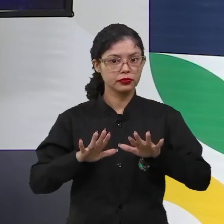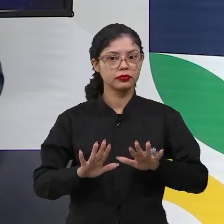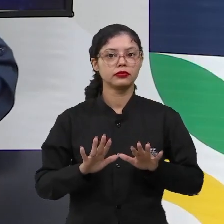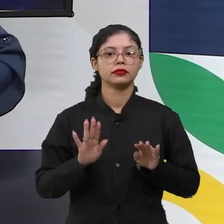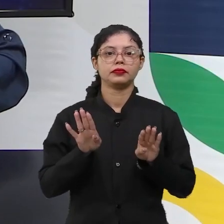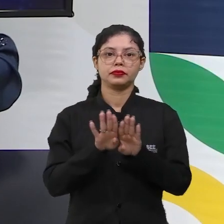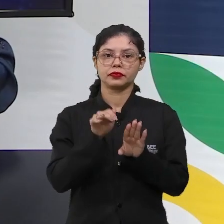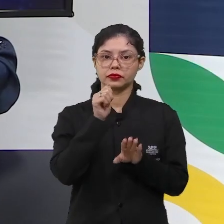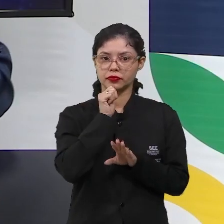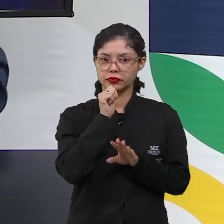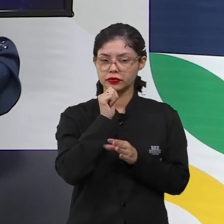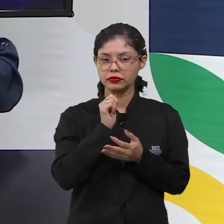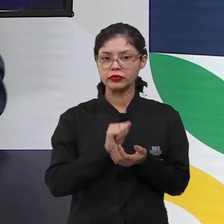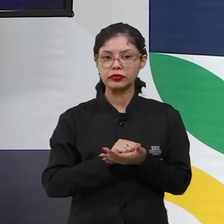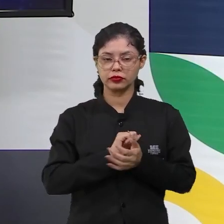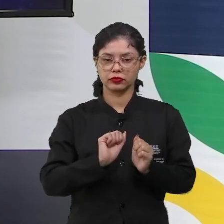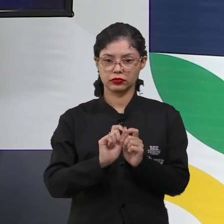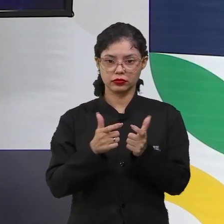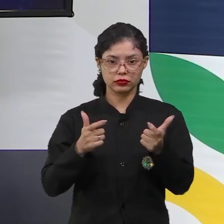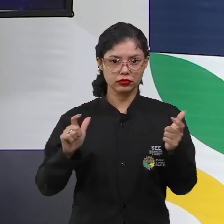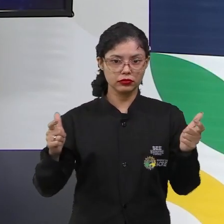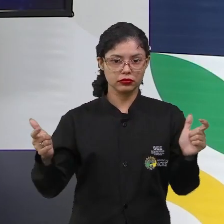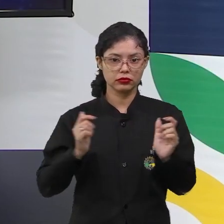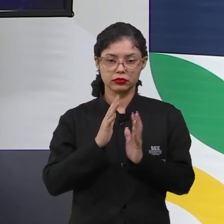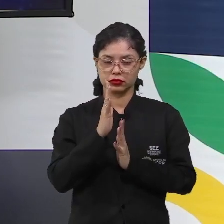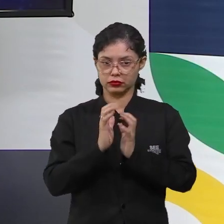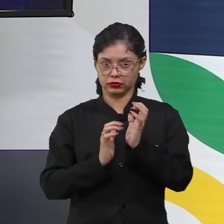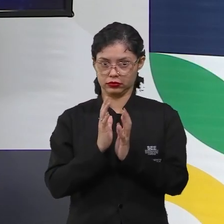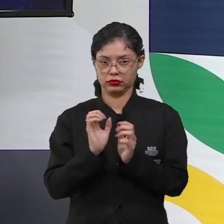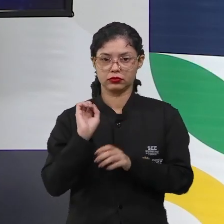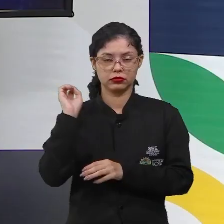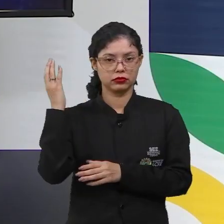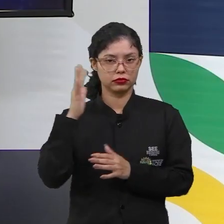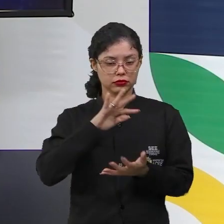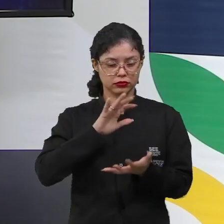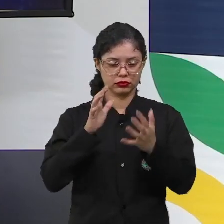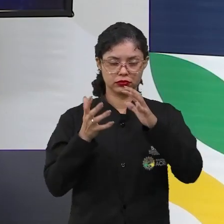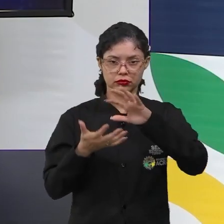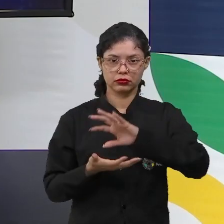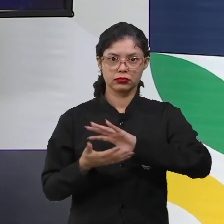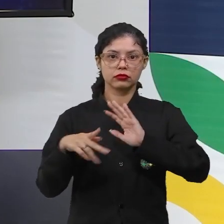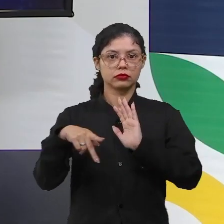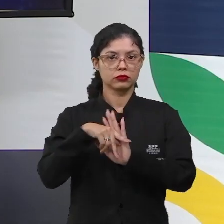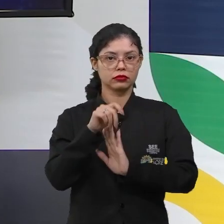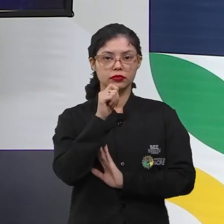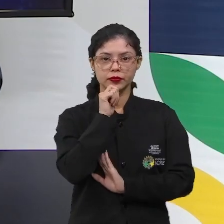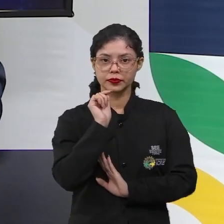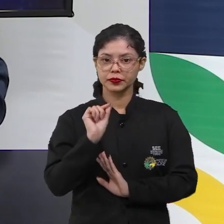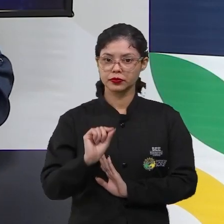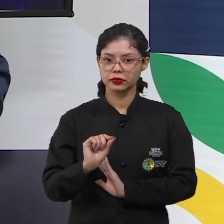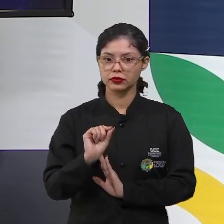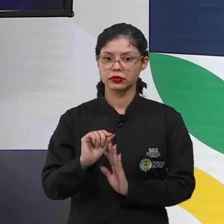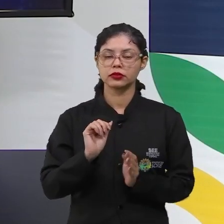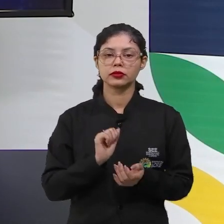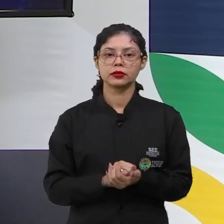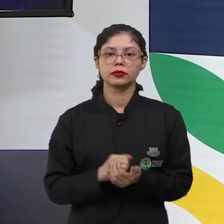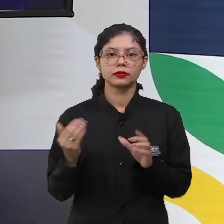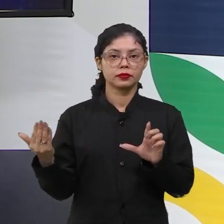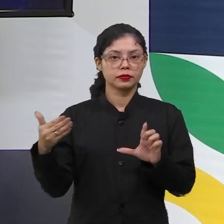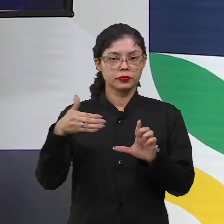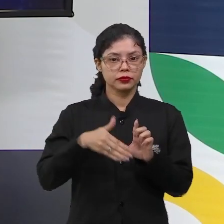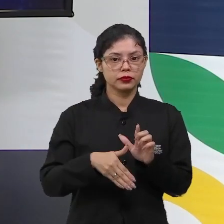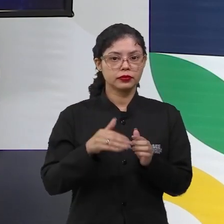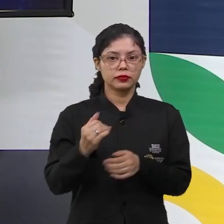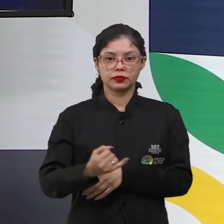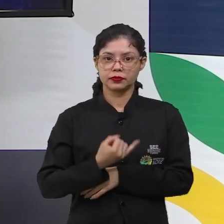aí uma gama muito grande de conflitos ocorrendo no mundo justamente por conta do acesso